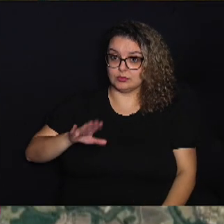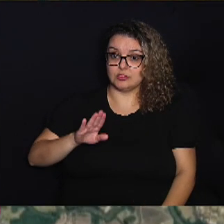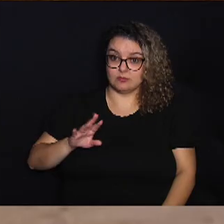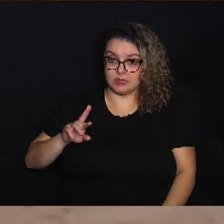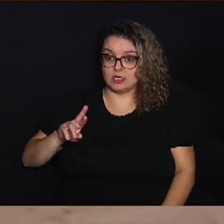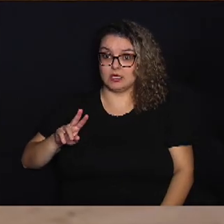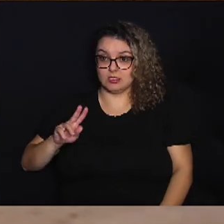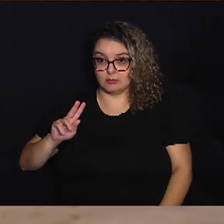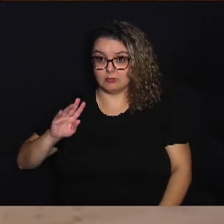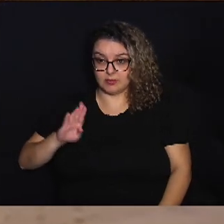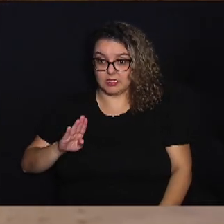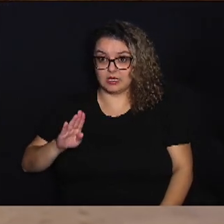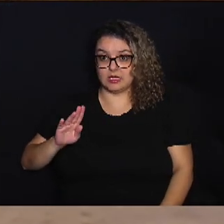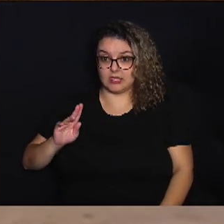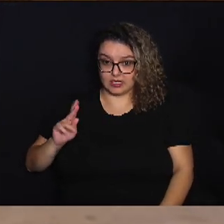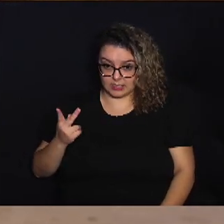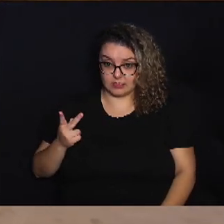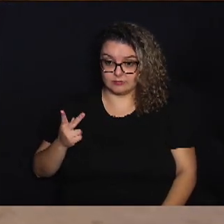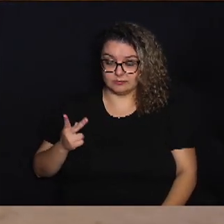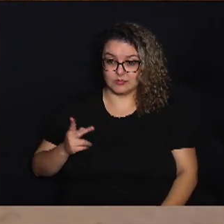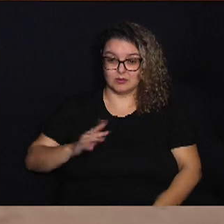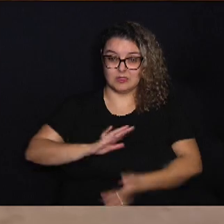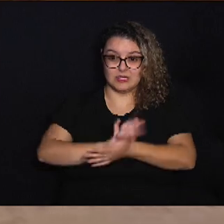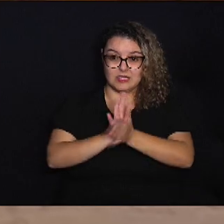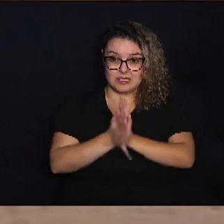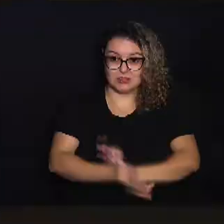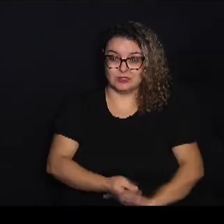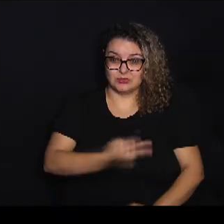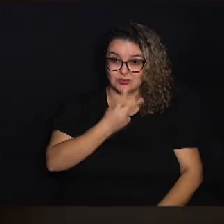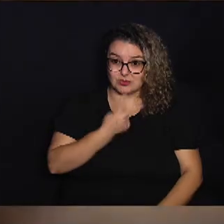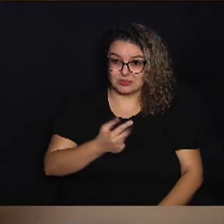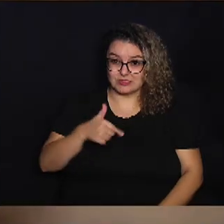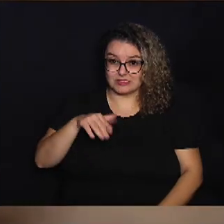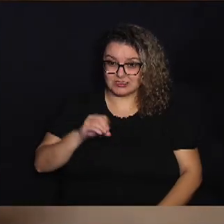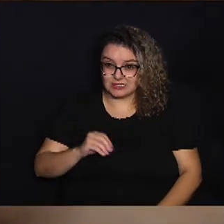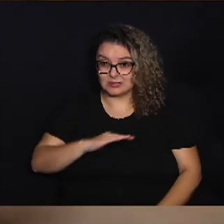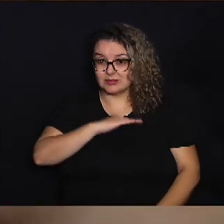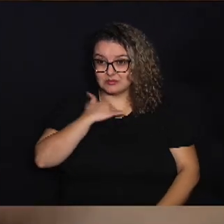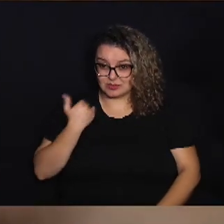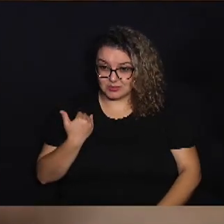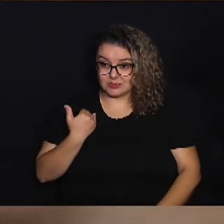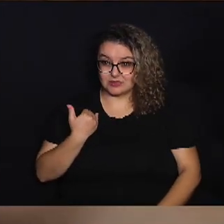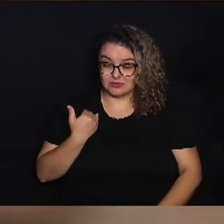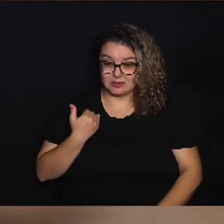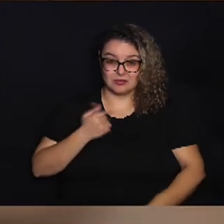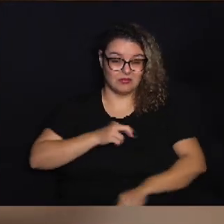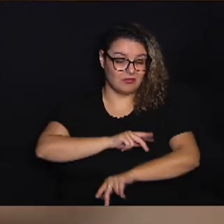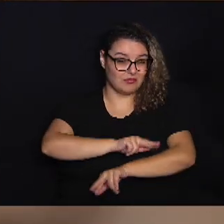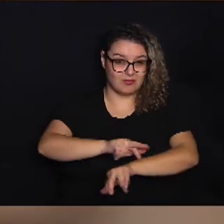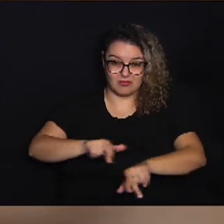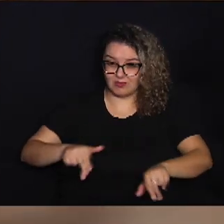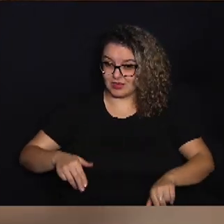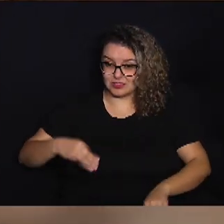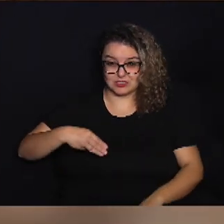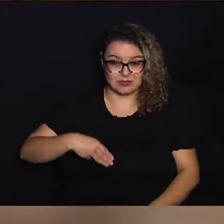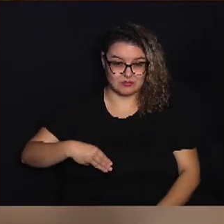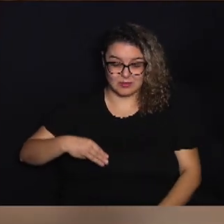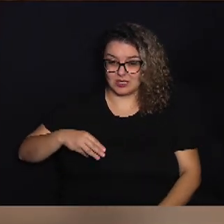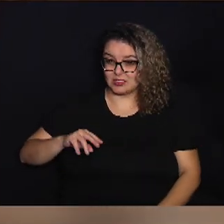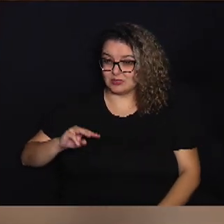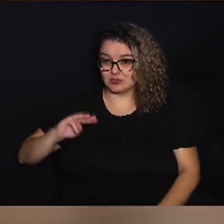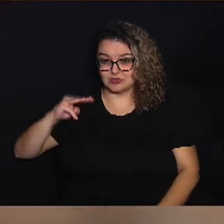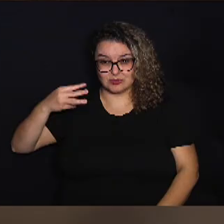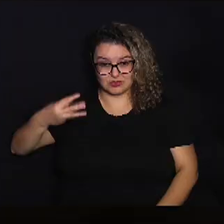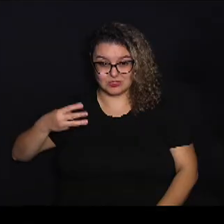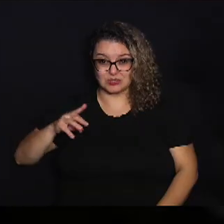Horizonte. Uma tragédia que deixou 270 pessoas mortas e despejou milhões de metros cúbicos de